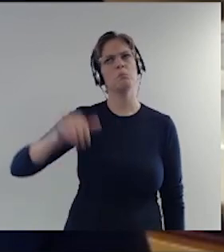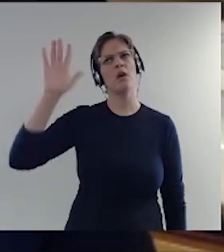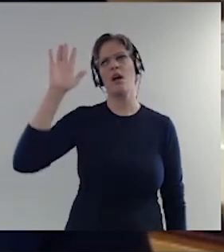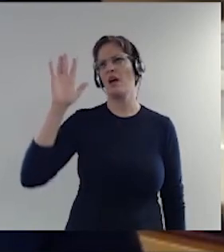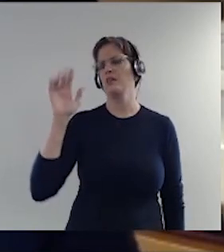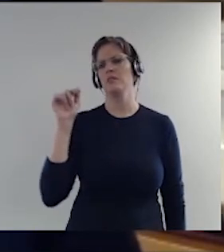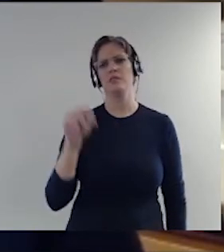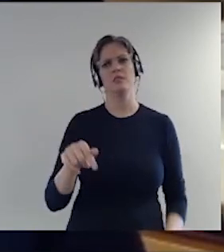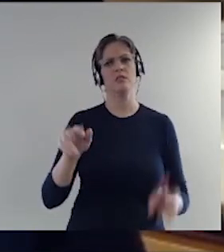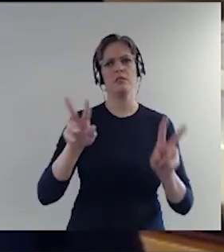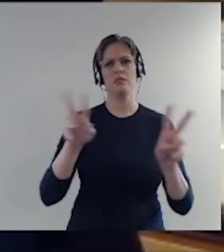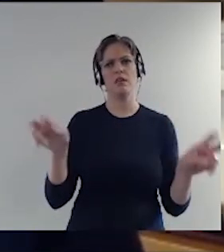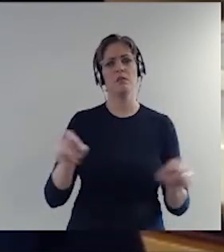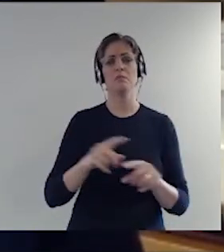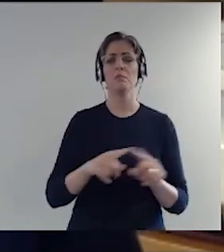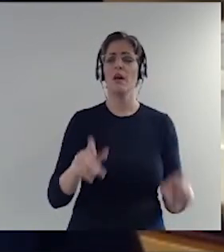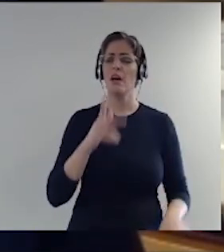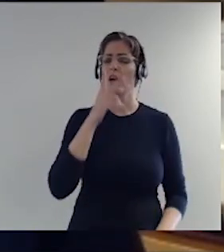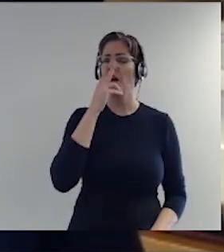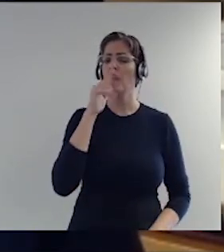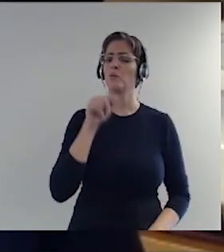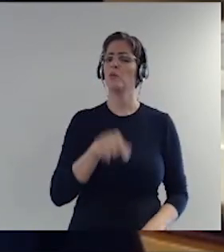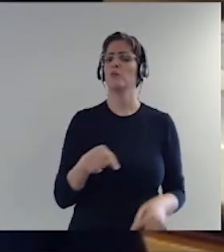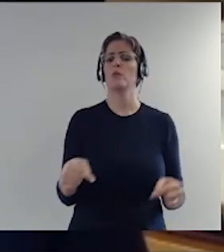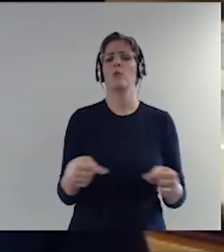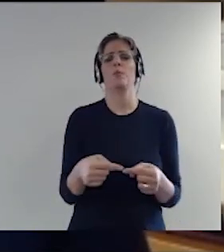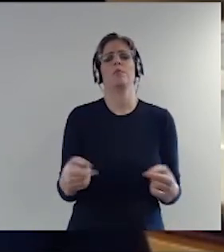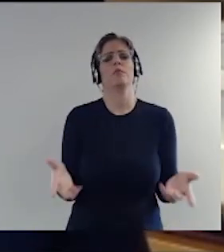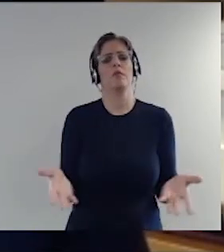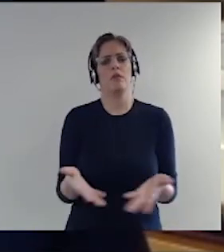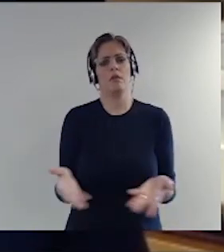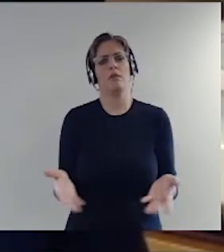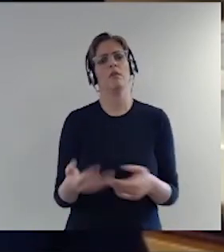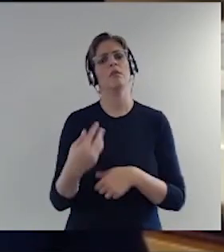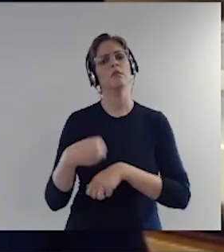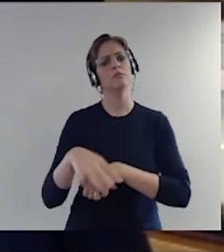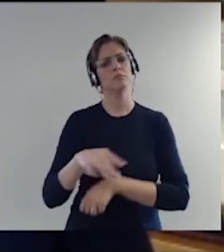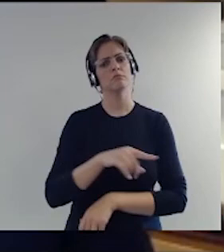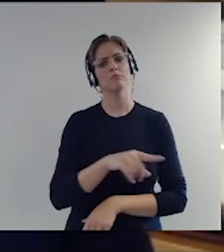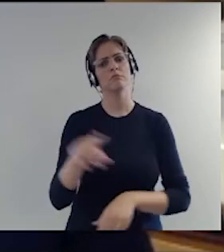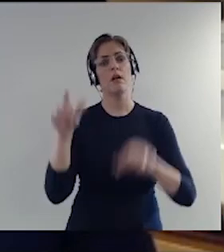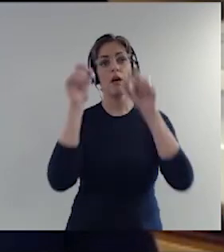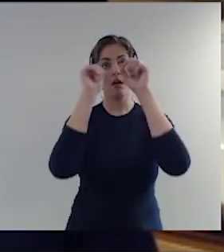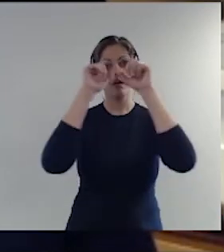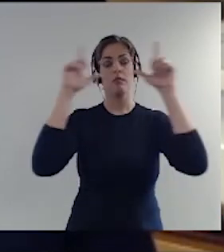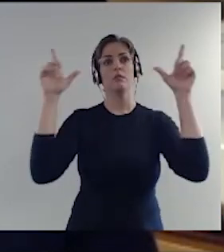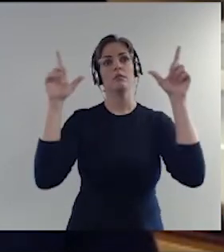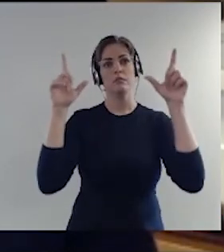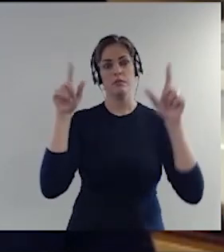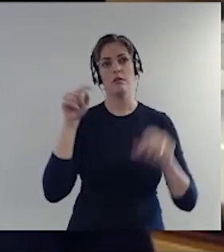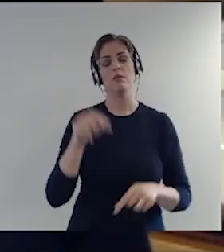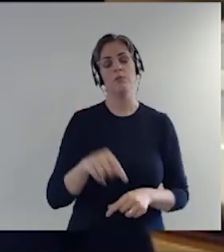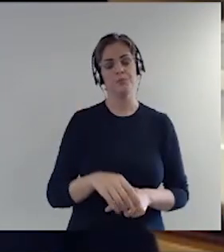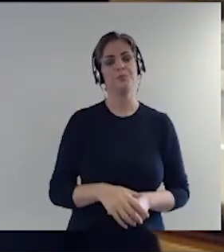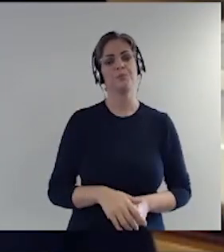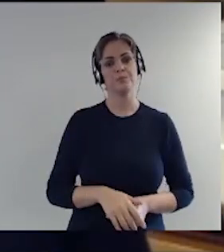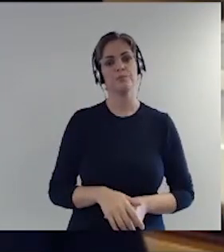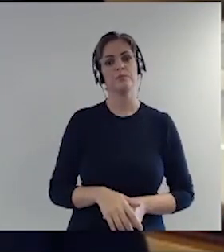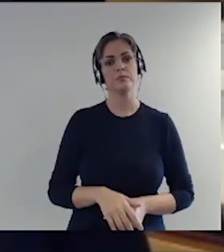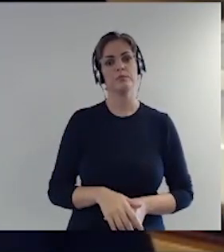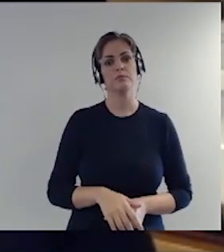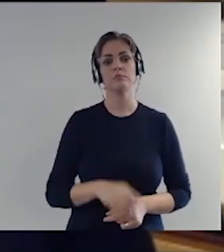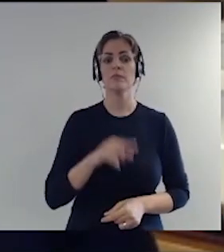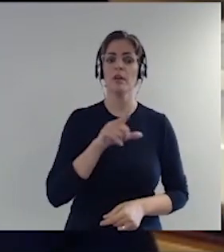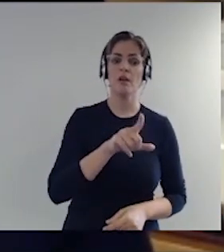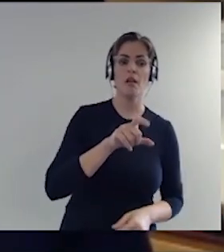tema, mas me pareceu um momento muito oportuno para chamar a atenção de que a lei de um e de outro